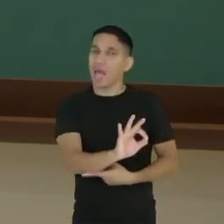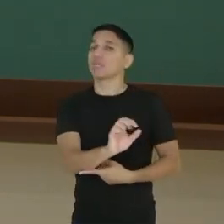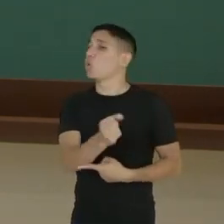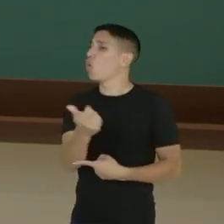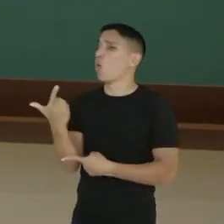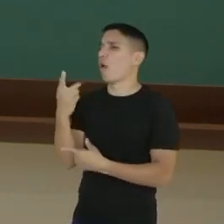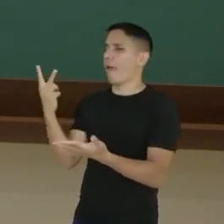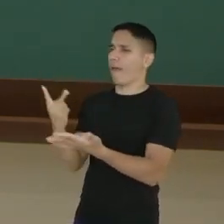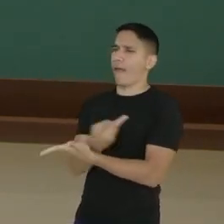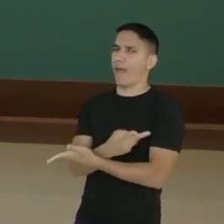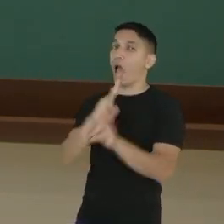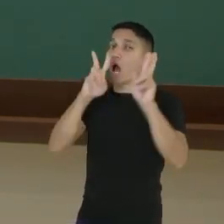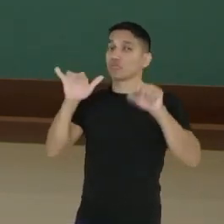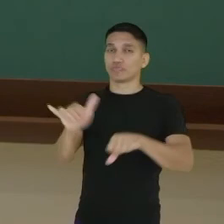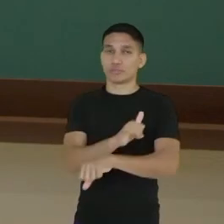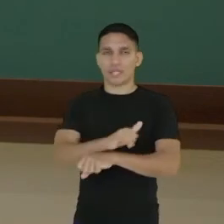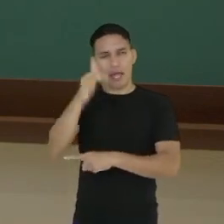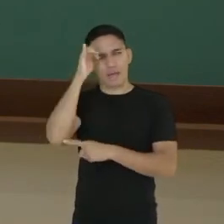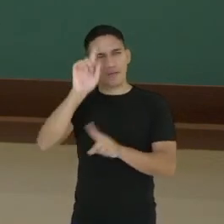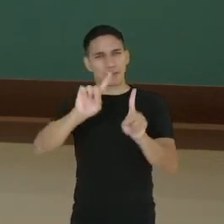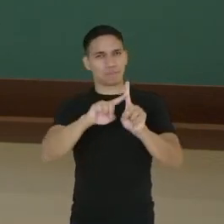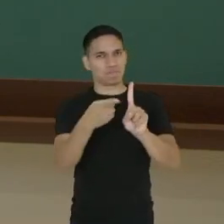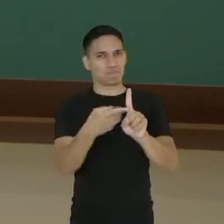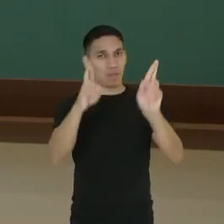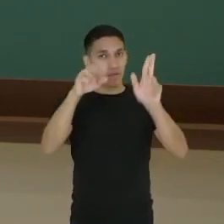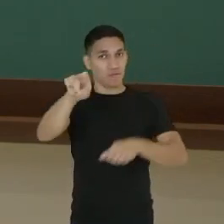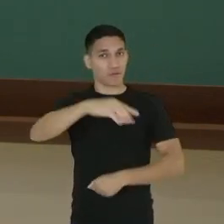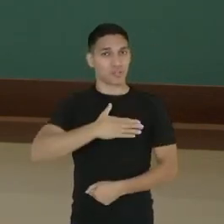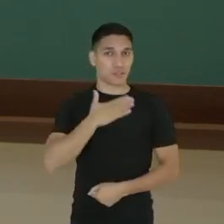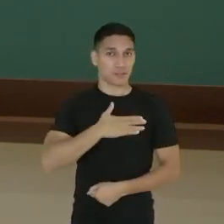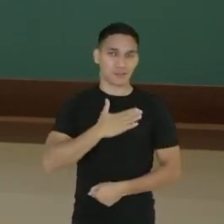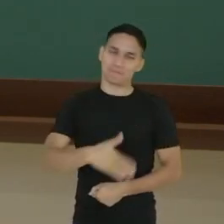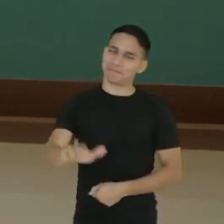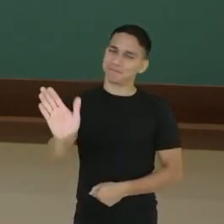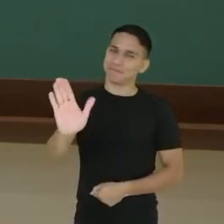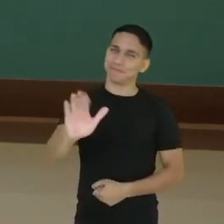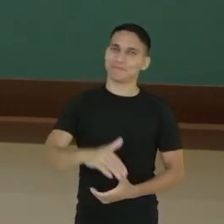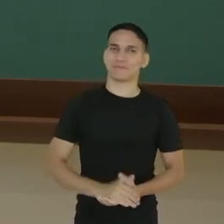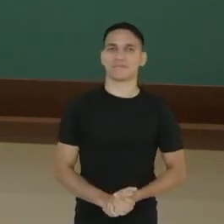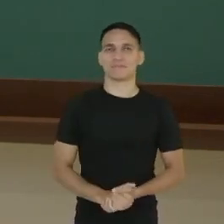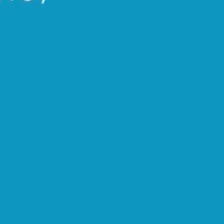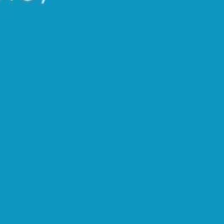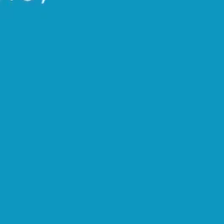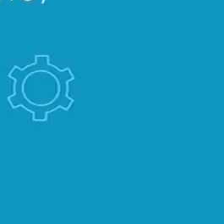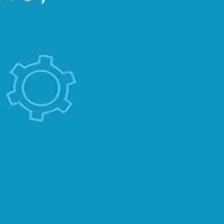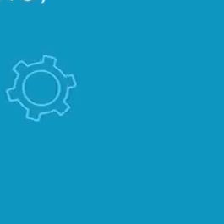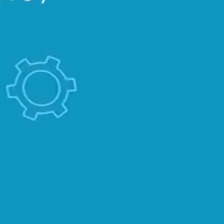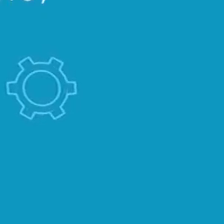métodos contraceptivos. Espero que vocês tenham gostado. Até breve!